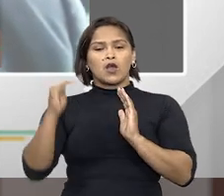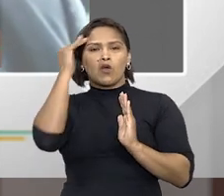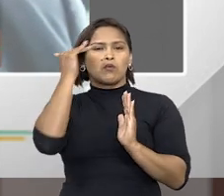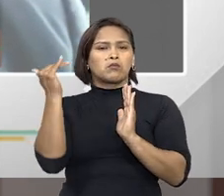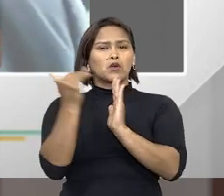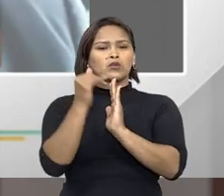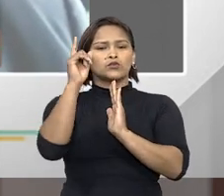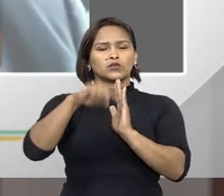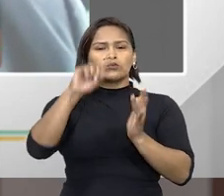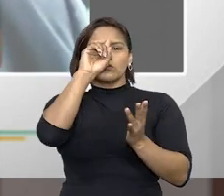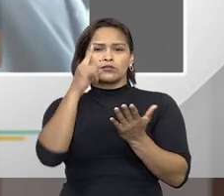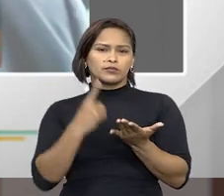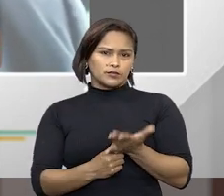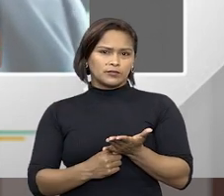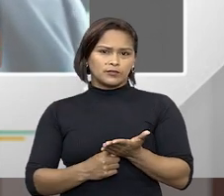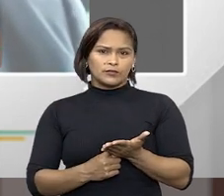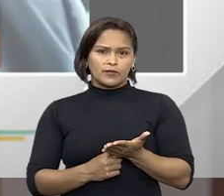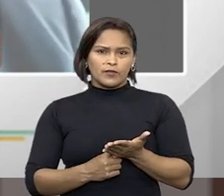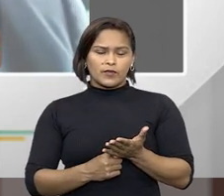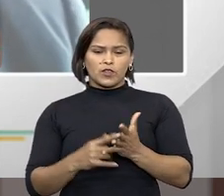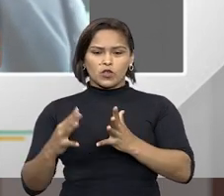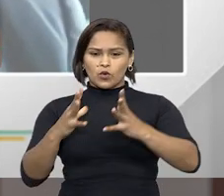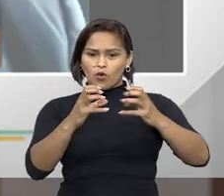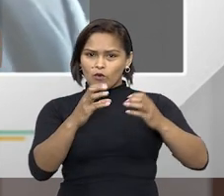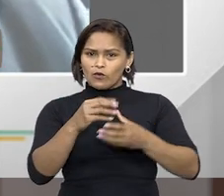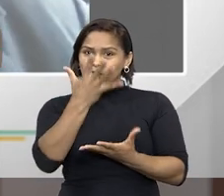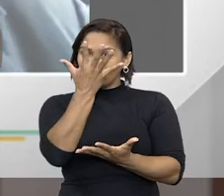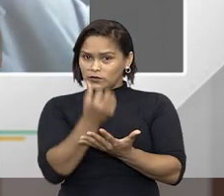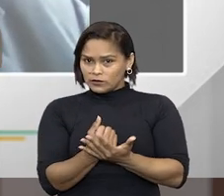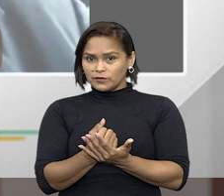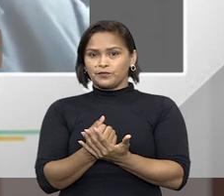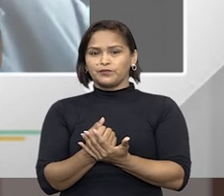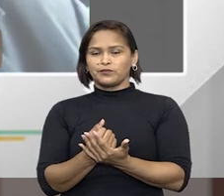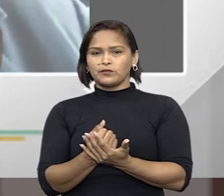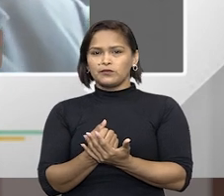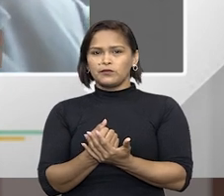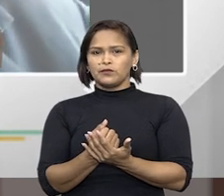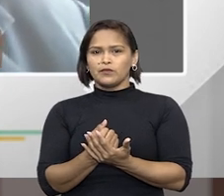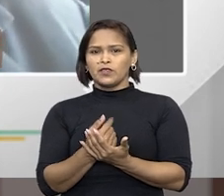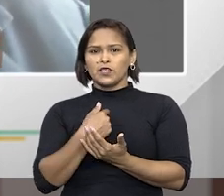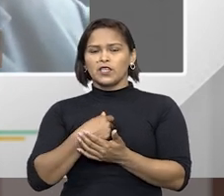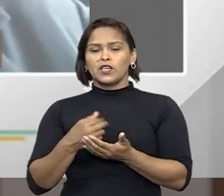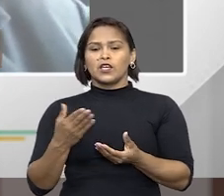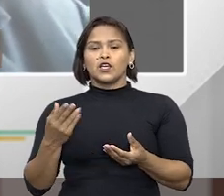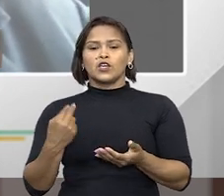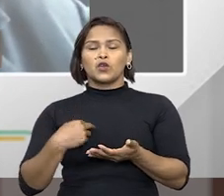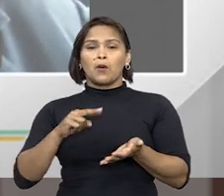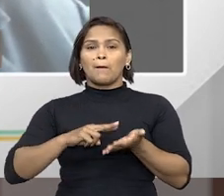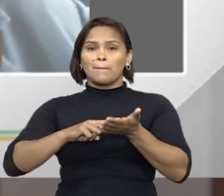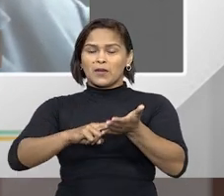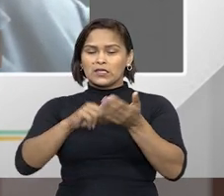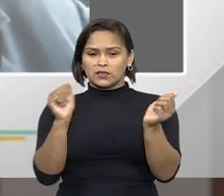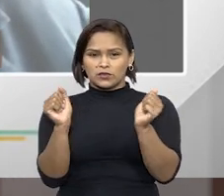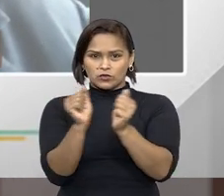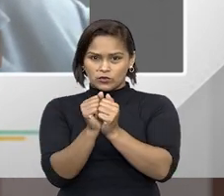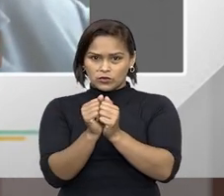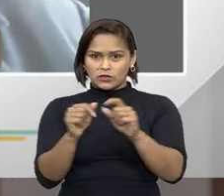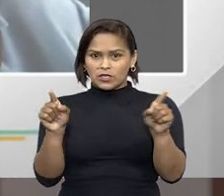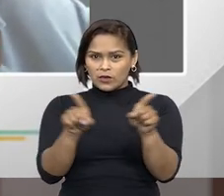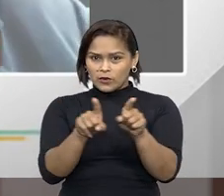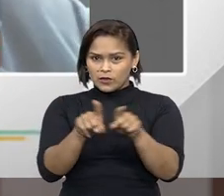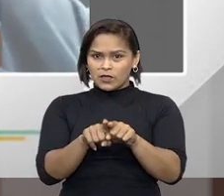decisões, conflitos de atribuições e o mandado de injunção também em